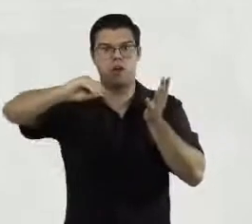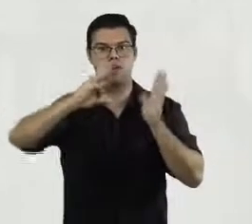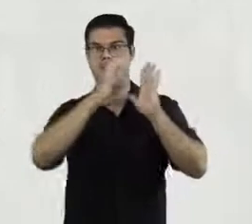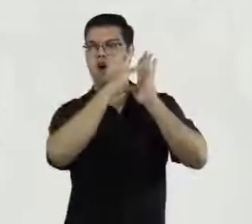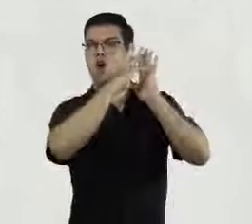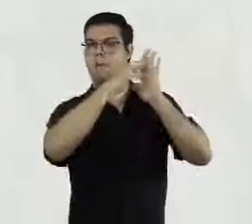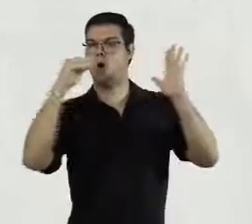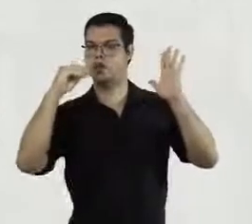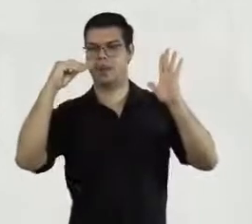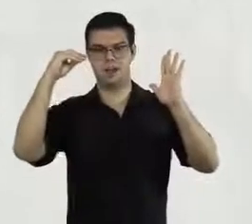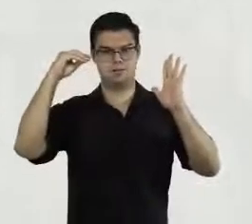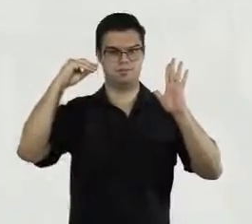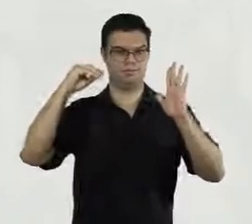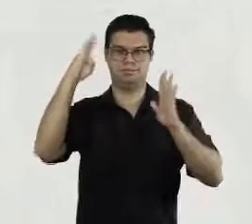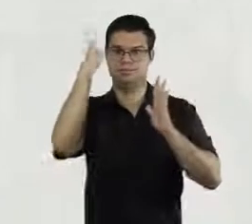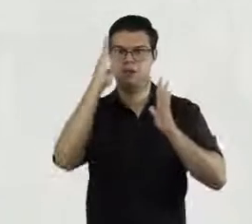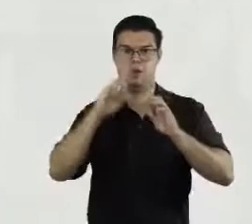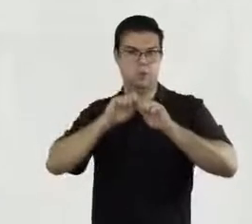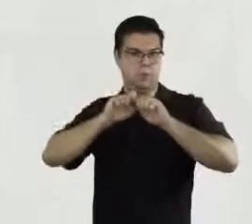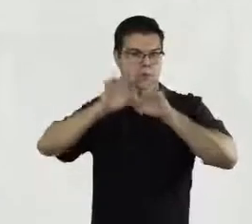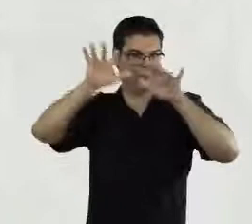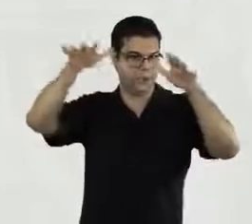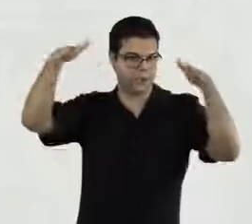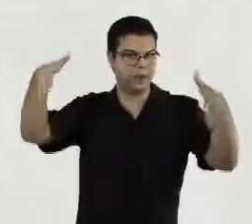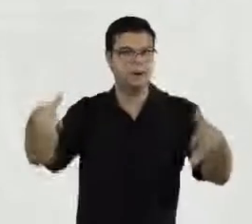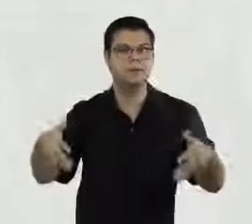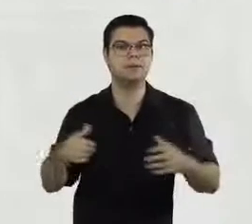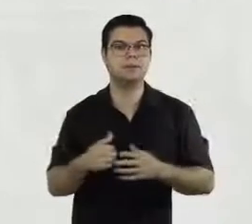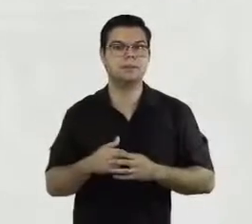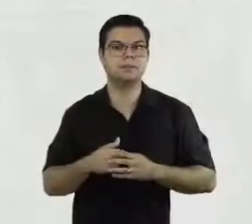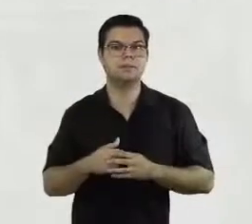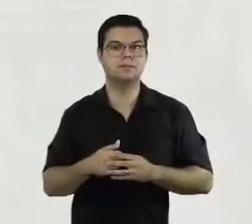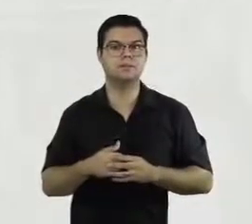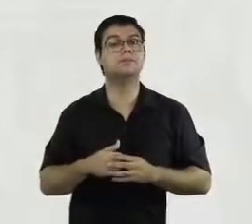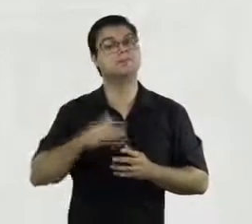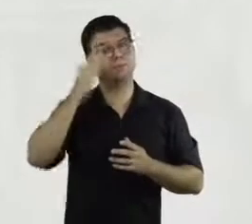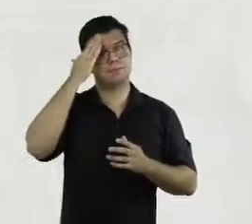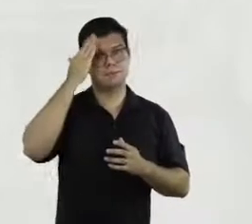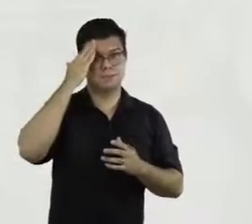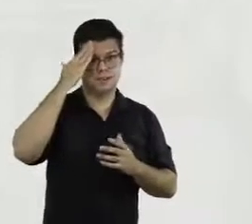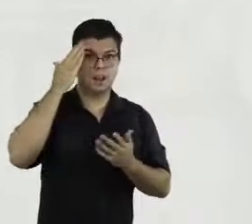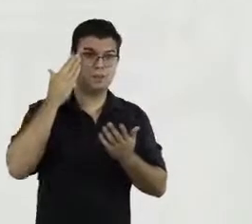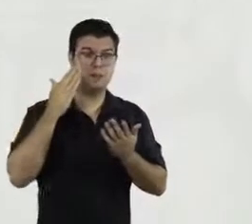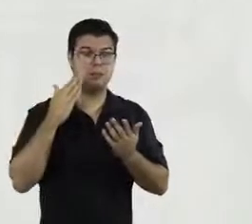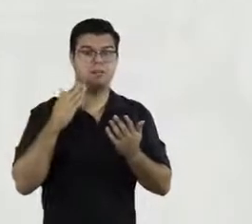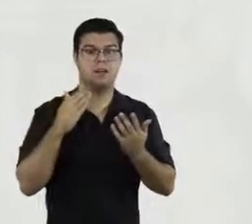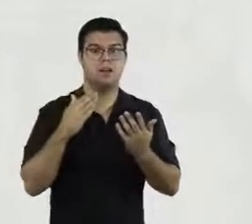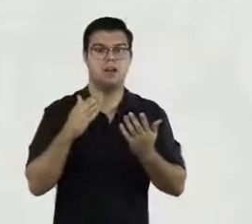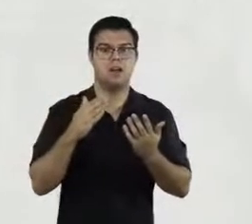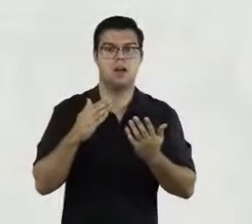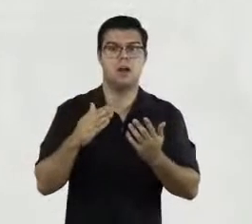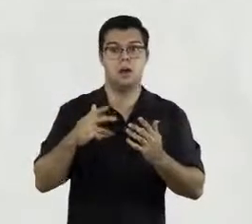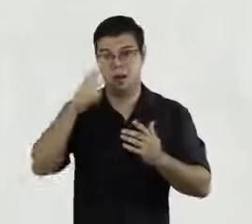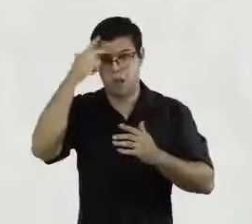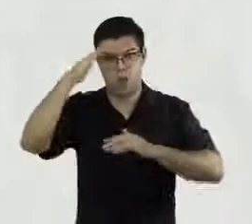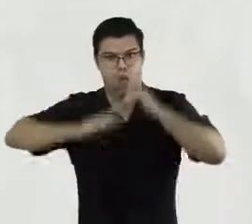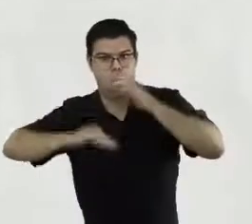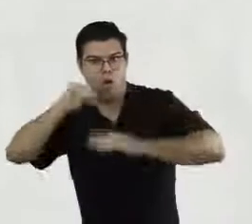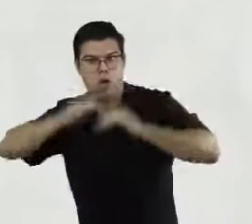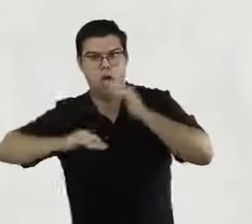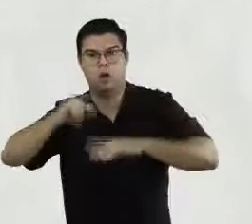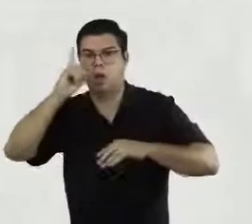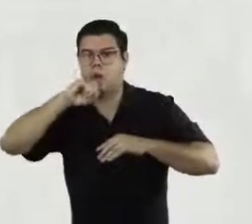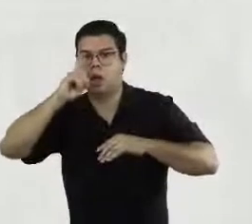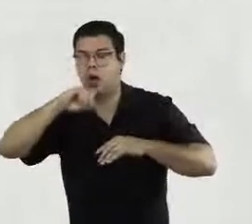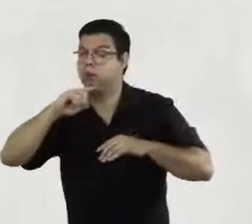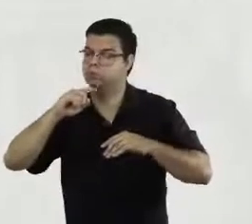Brasil. O amadorismo deve ceder à evidência prática, de modo a deixar iluminado o